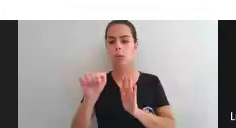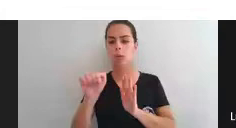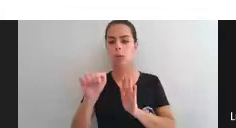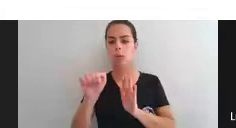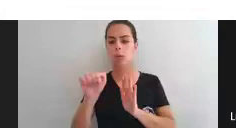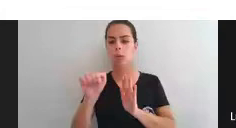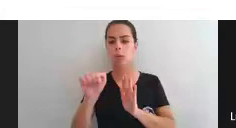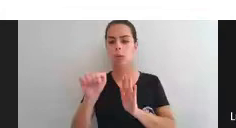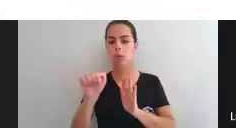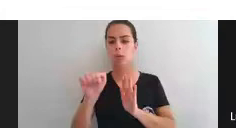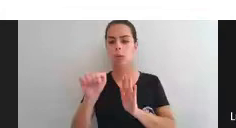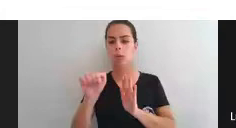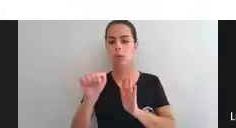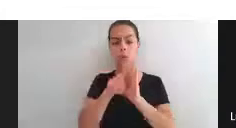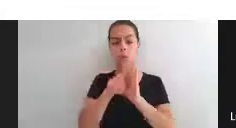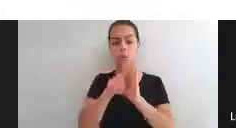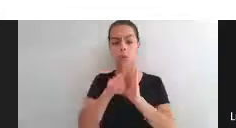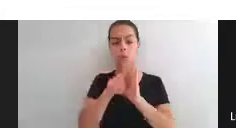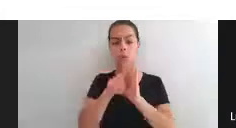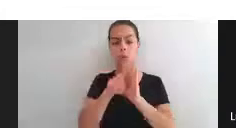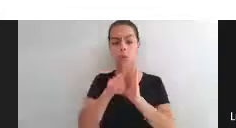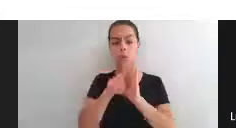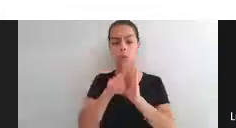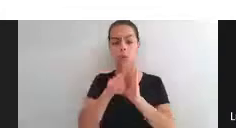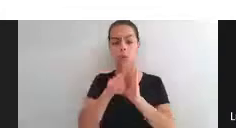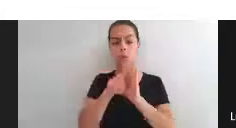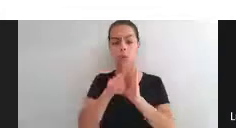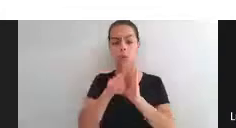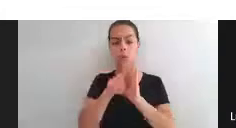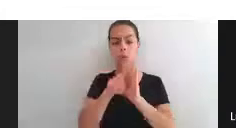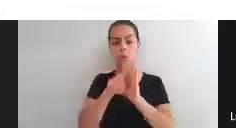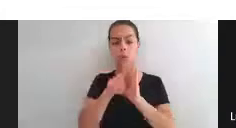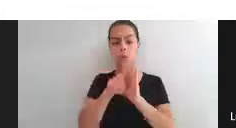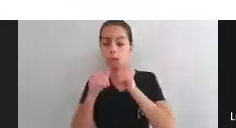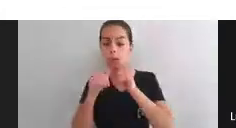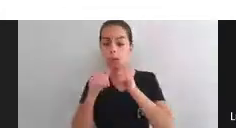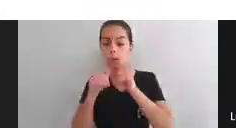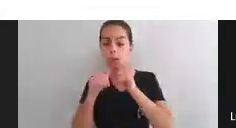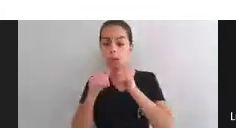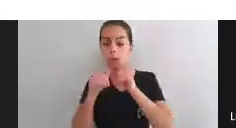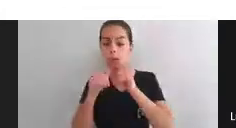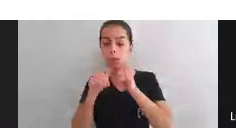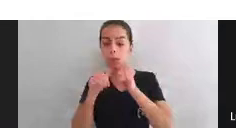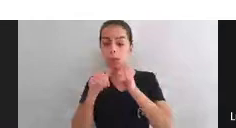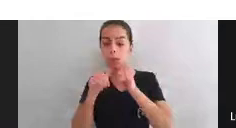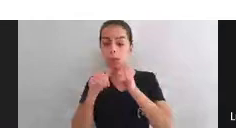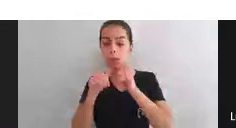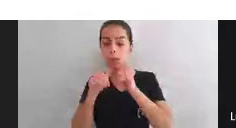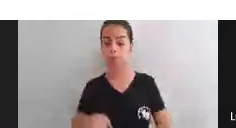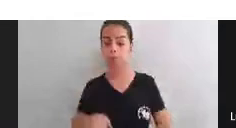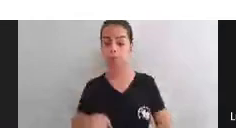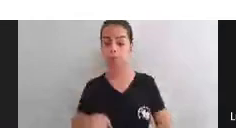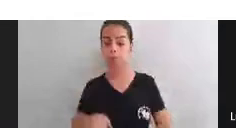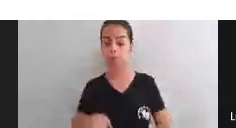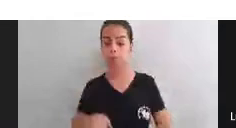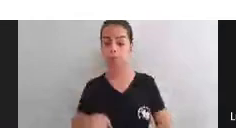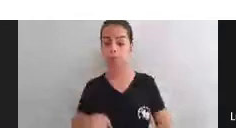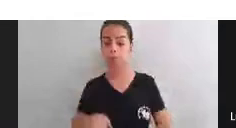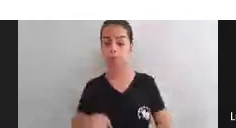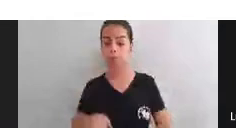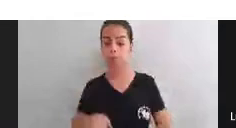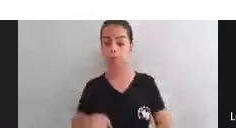a energia se conserva nesse processo. Então, como a gente tinha até falado na última aula, a gente ainda